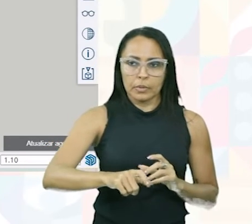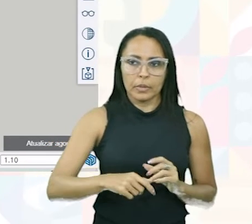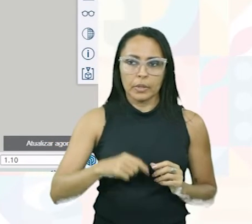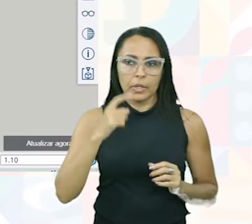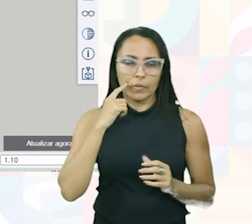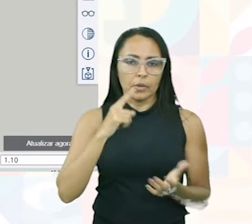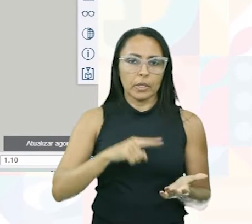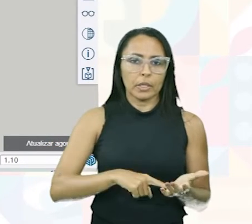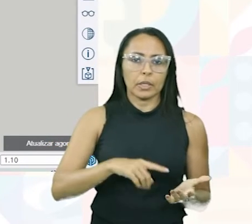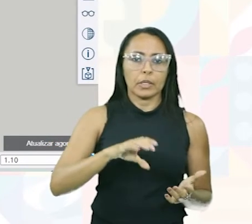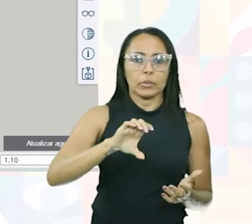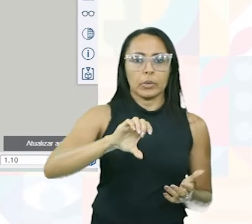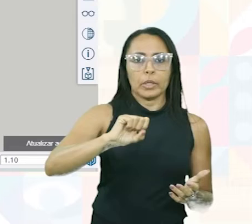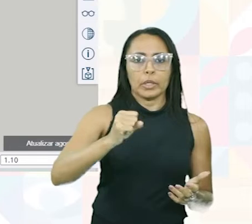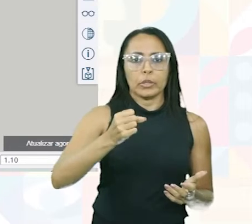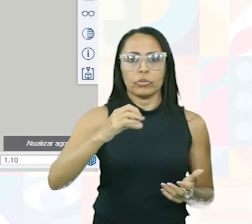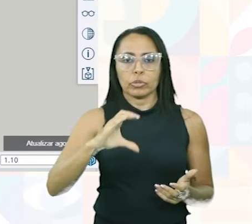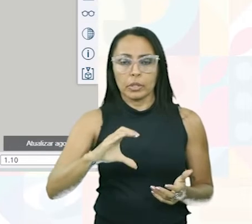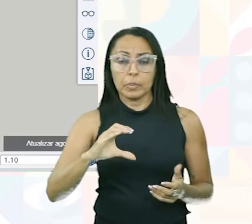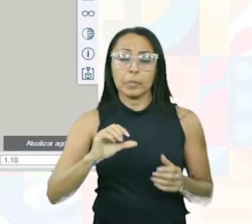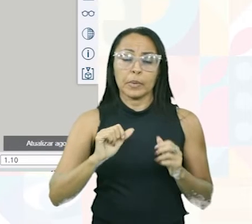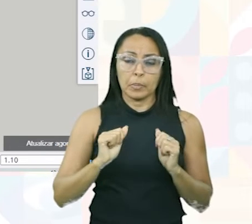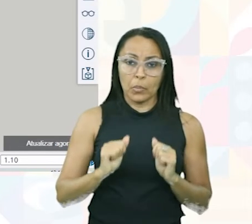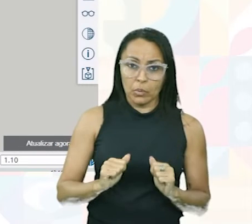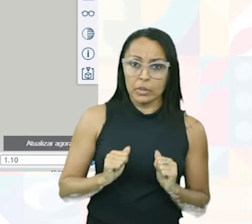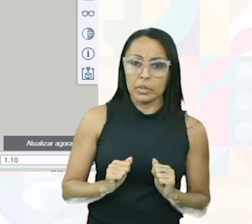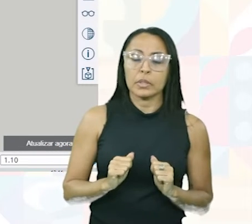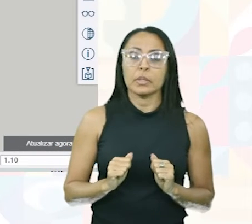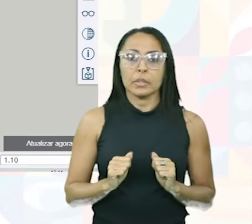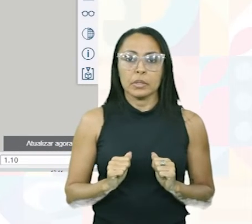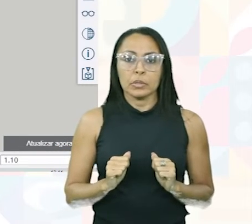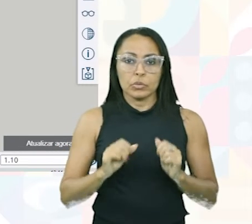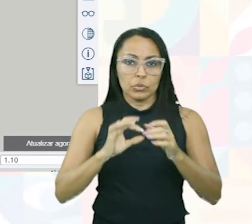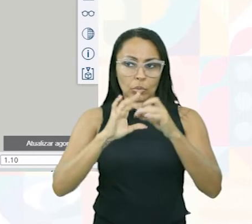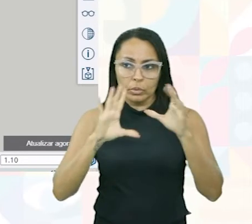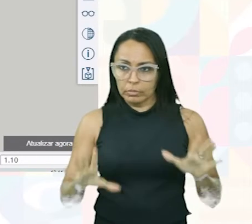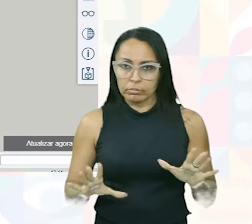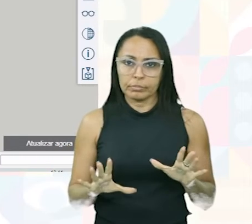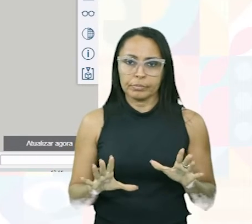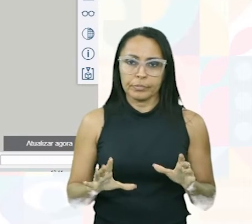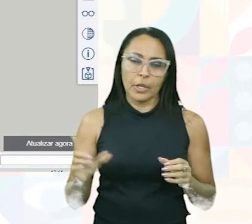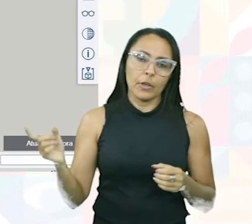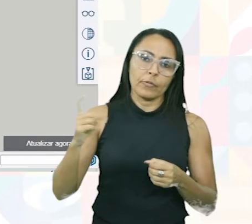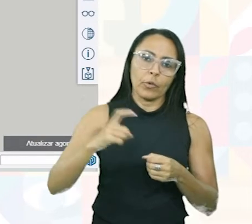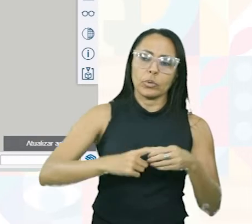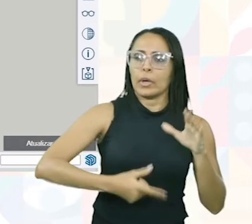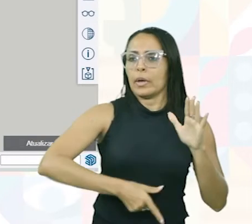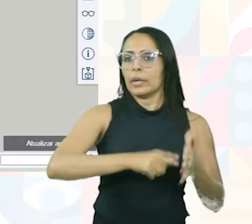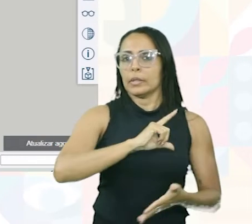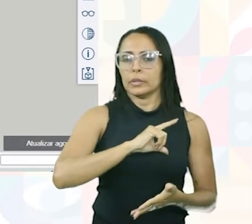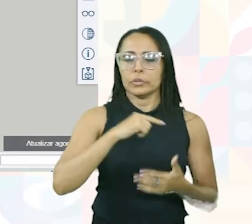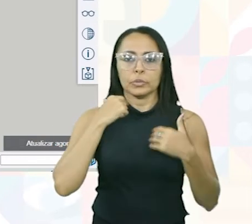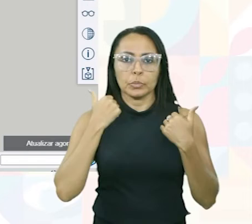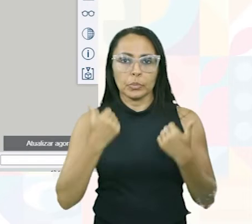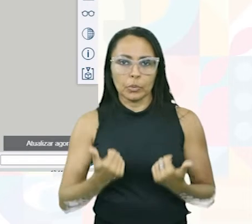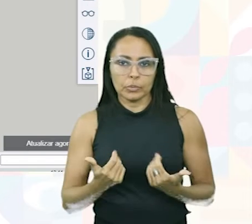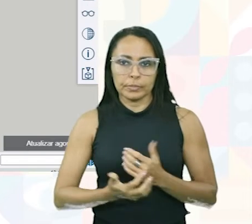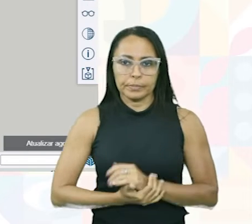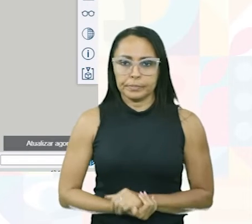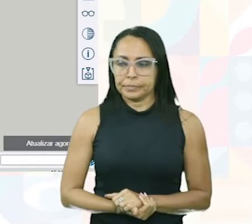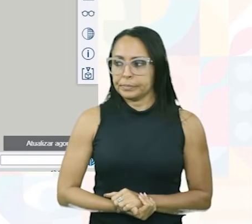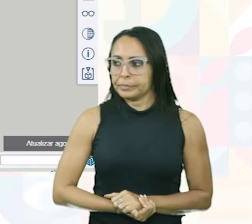no ESC para poder soltar e voltar ao que eu tinha antes. Pronto, tenho o que eu tinha